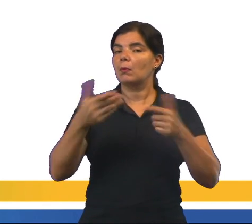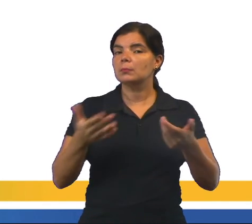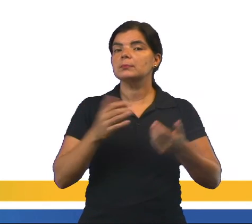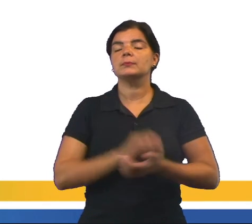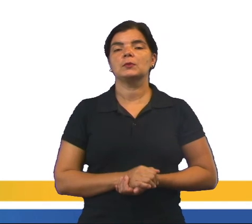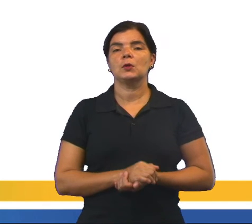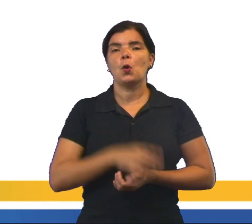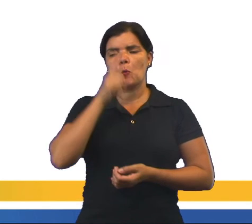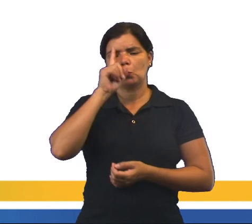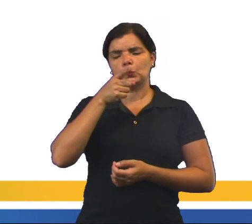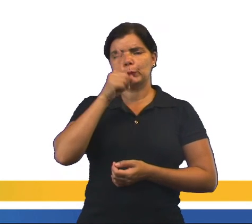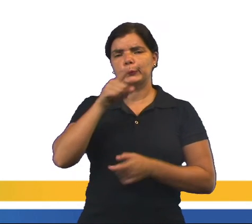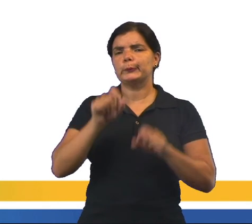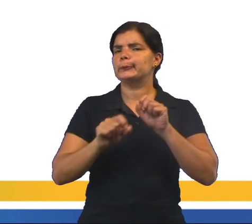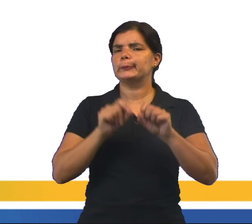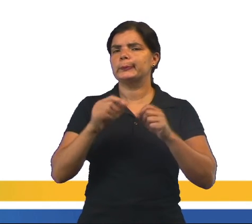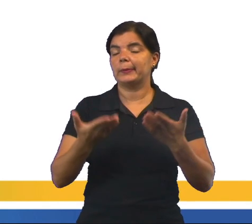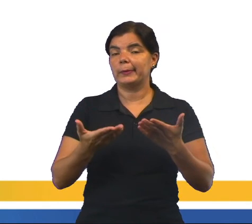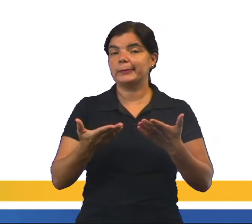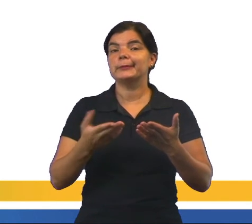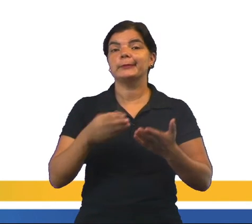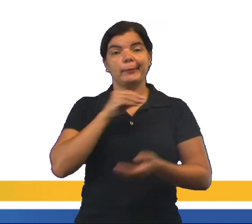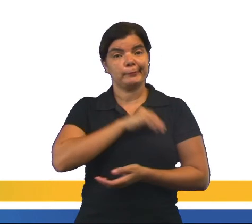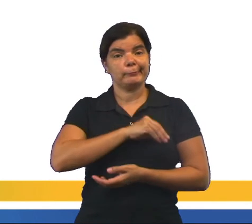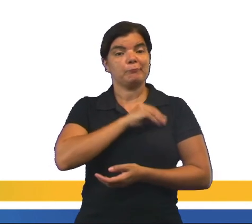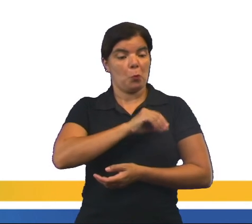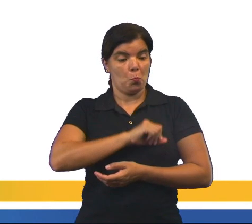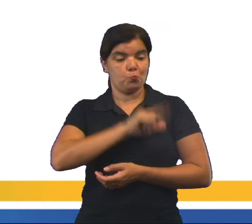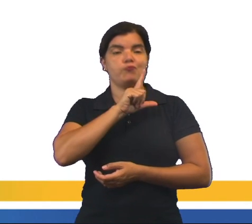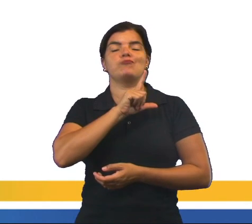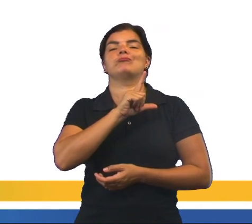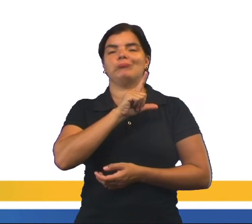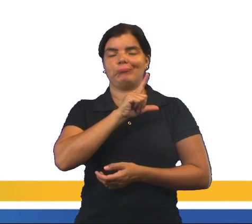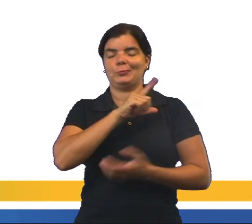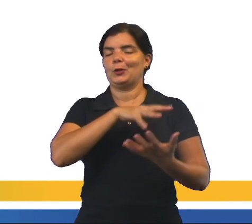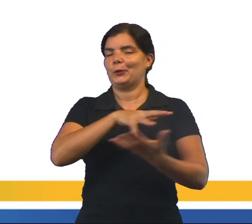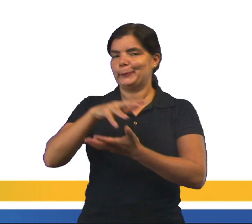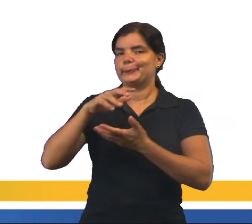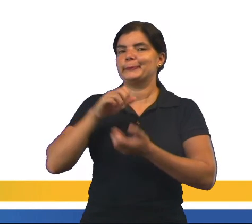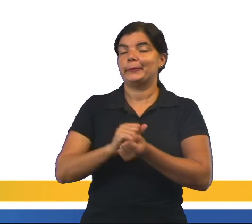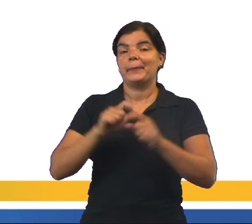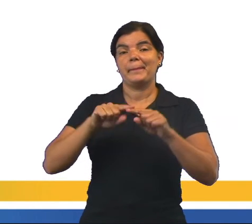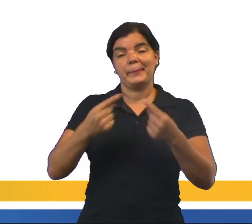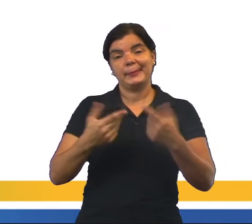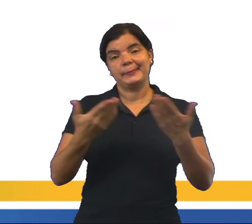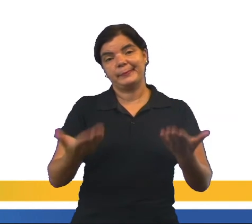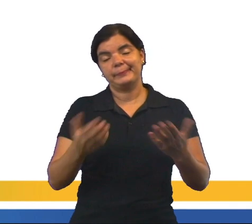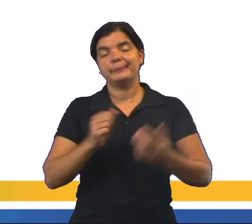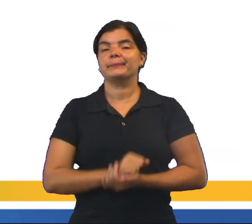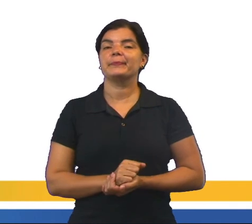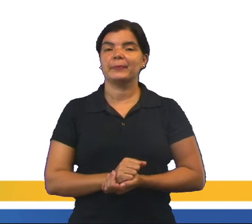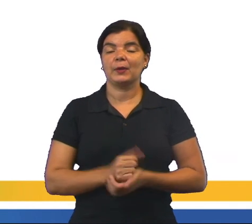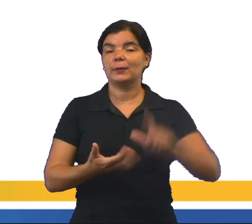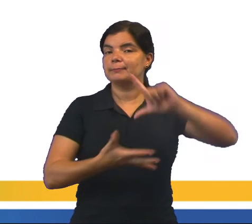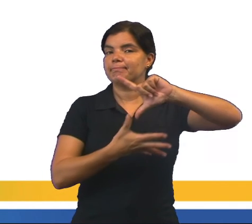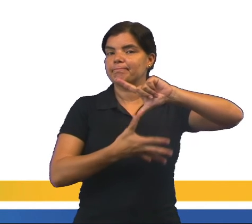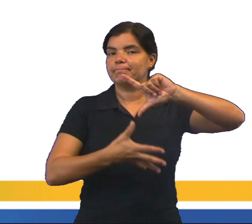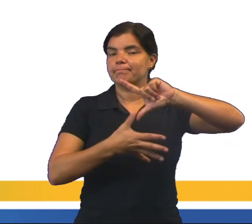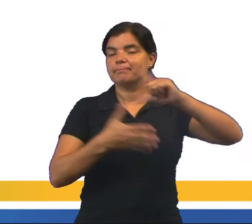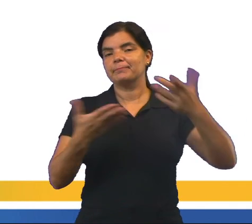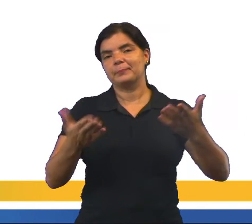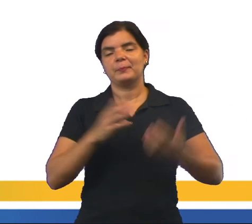que dominam a fatia da renda da população do mundo e, mais no nosso caso específico, da América